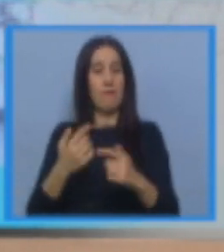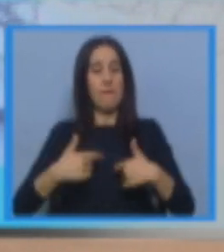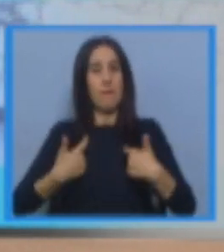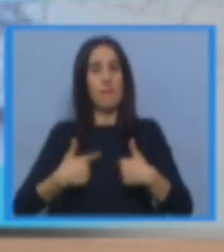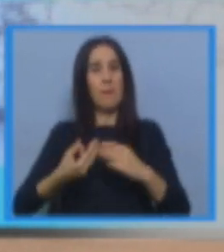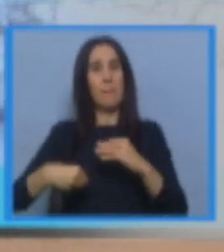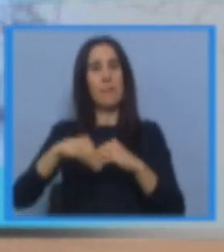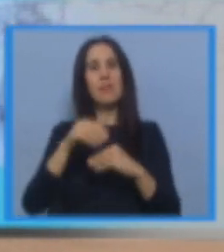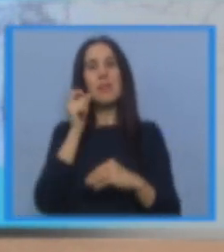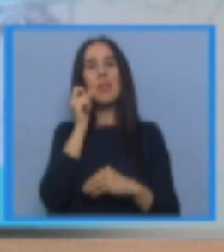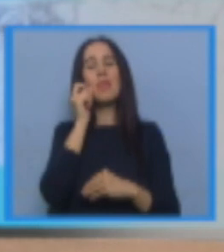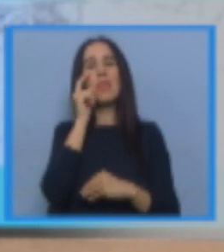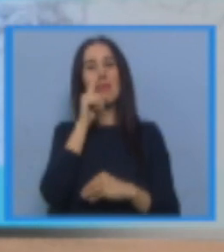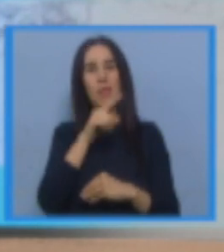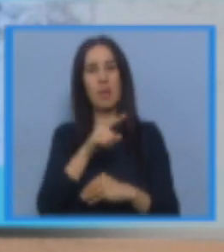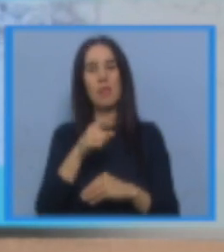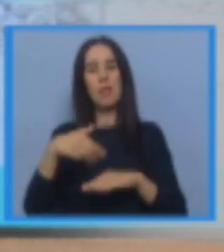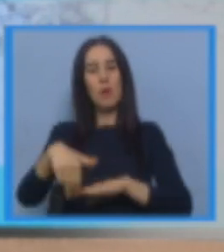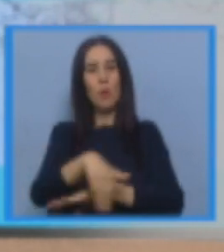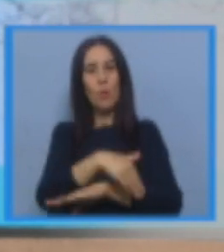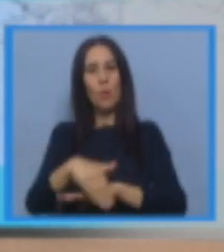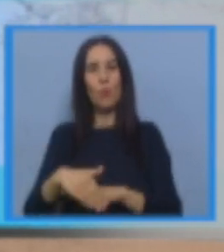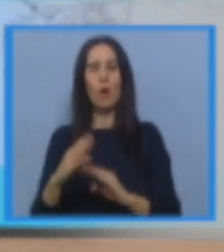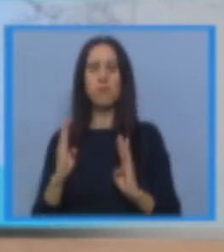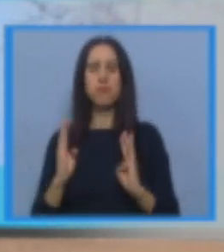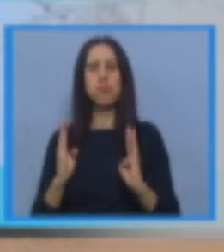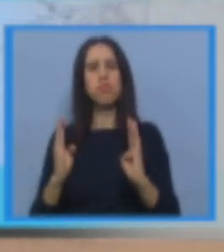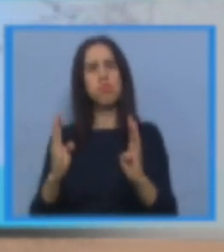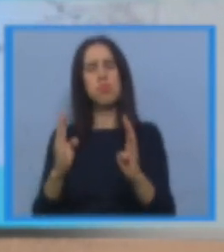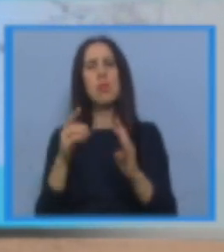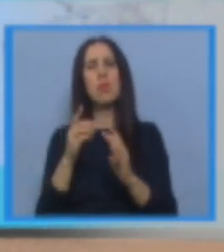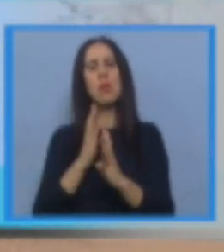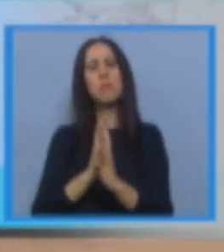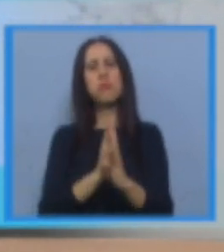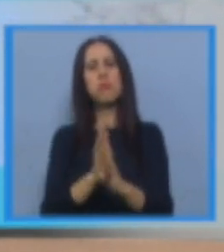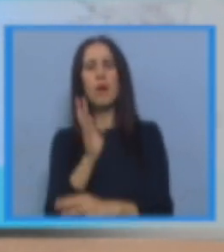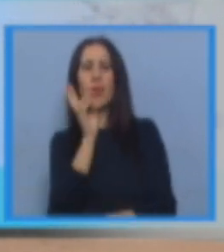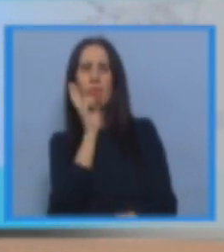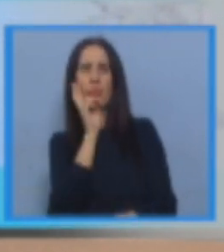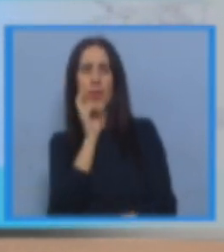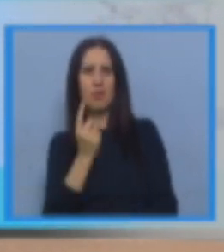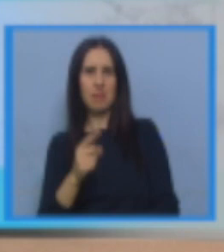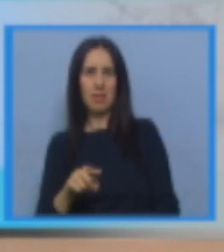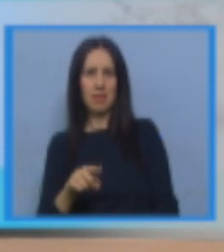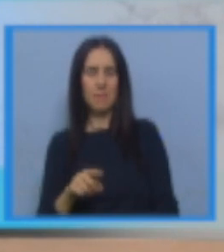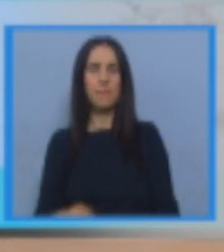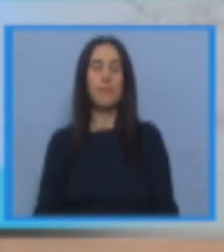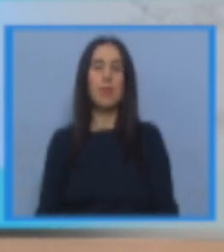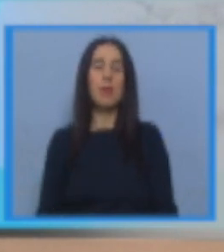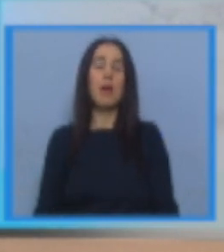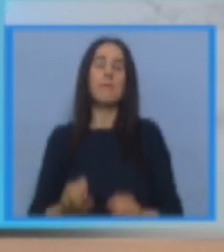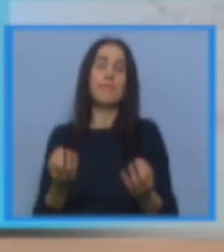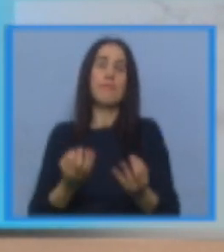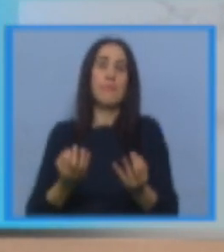e também naqueles que ao longo das ruas vão vendo a procissão passar. Está bem que ela